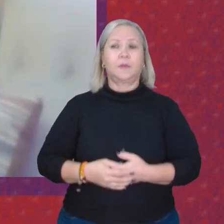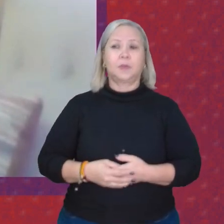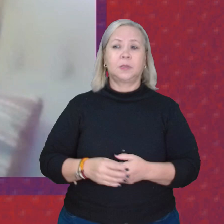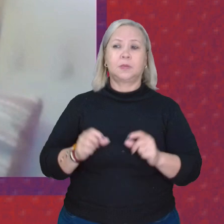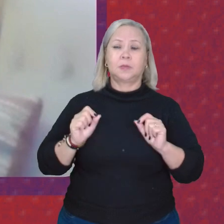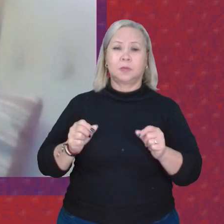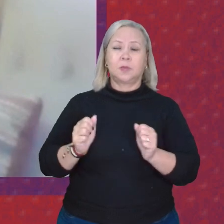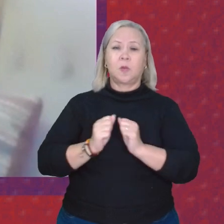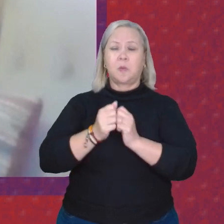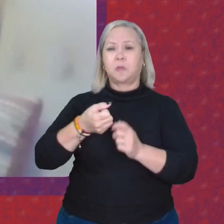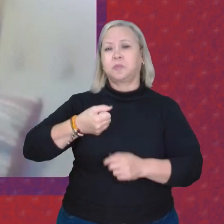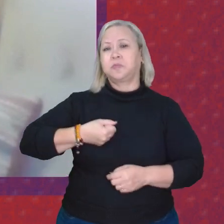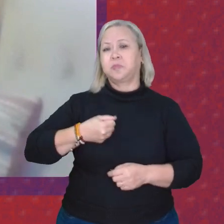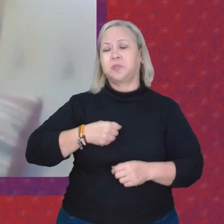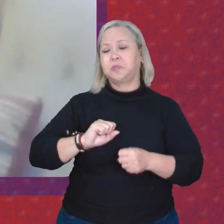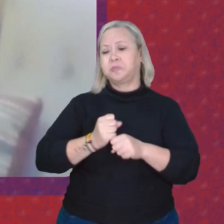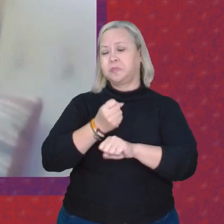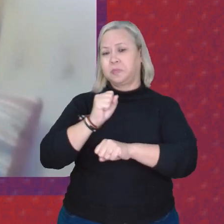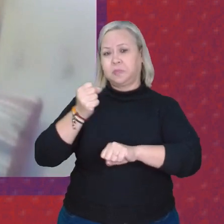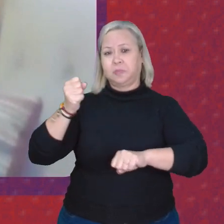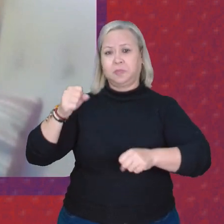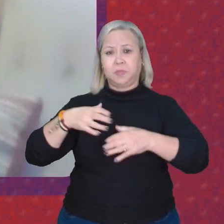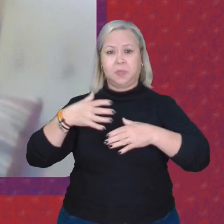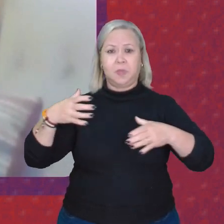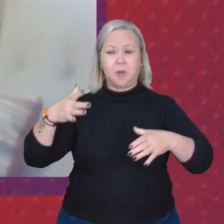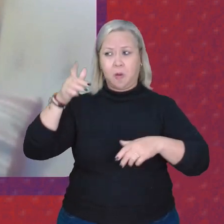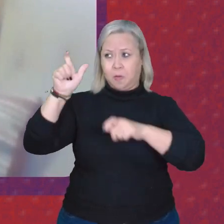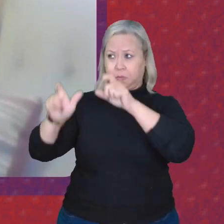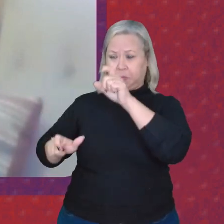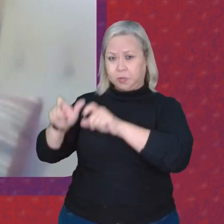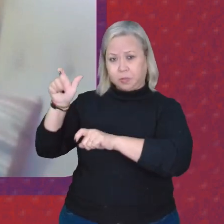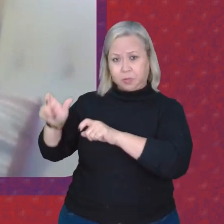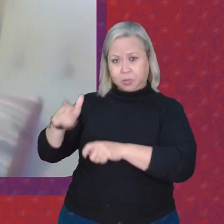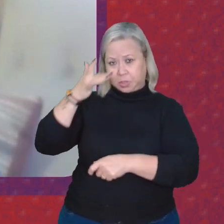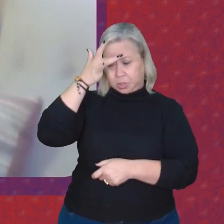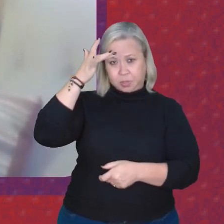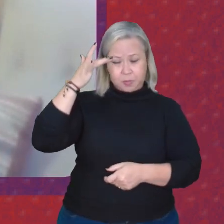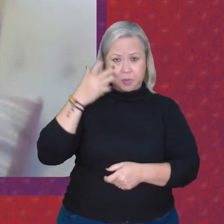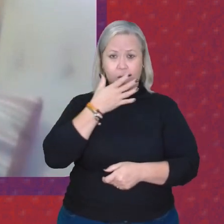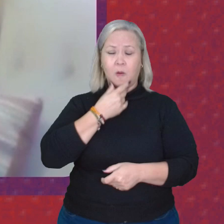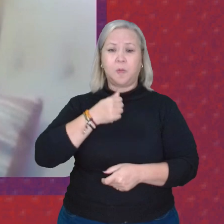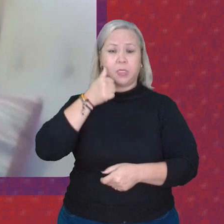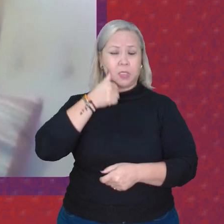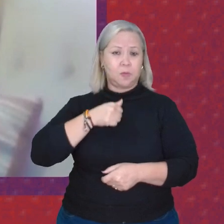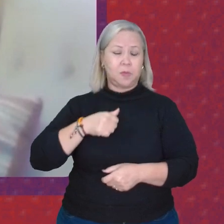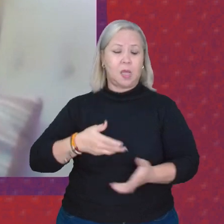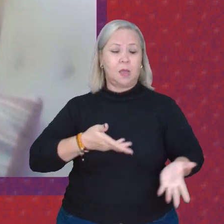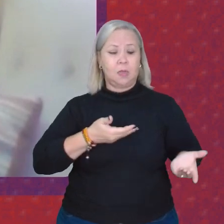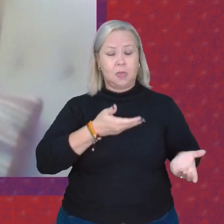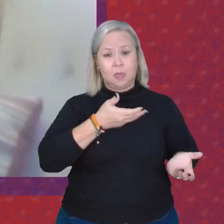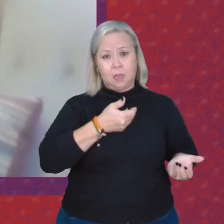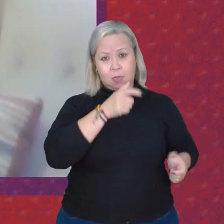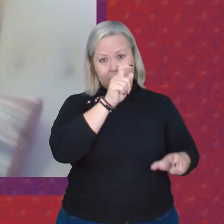com um número enorme, né, de pessoas, homens e mulheres,